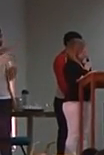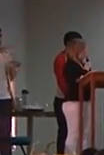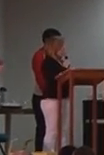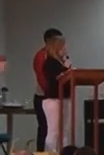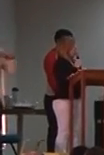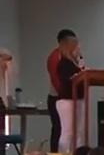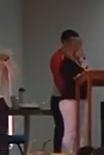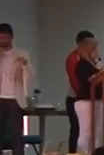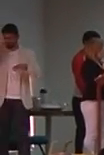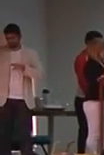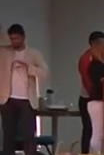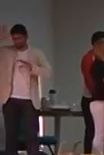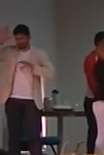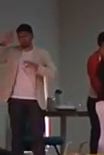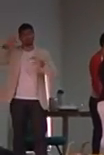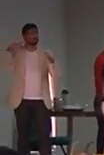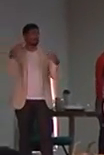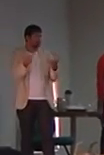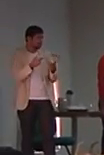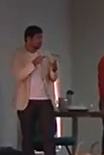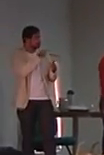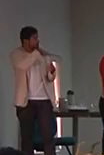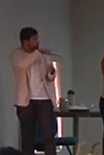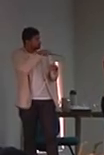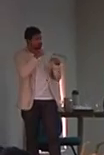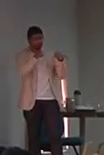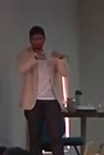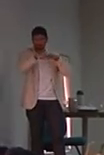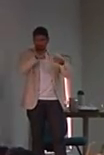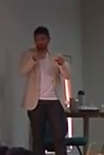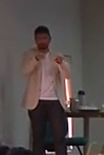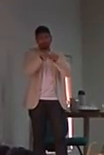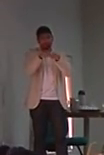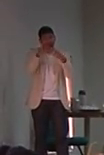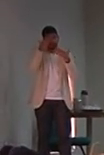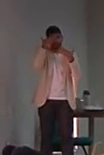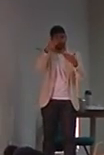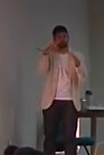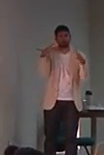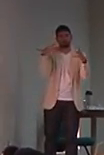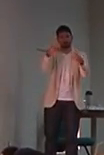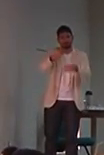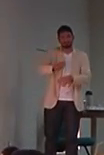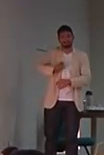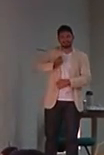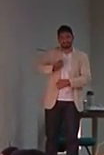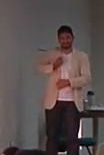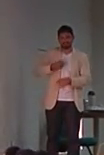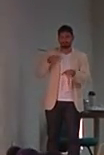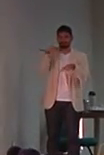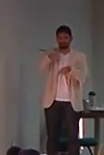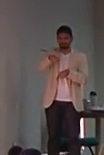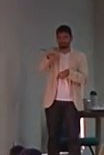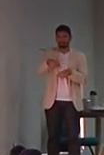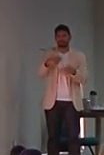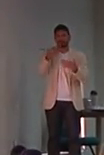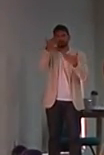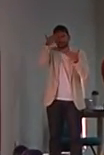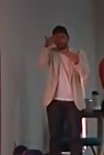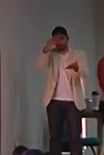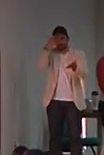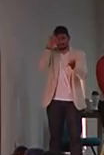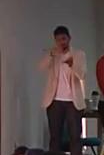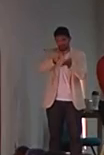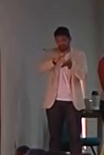como vocês se conduziram neste debate. Agradecer a todos aqui presentes e muito